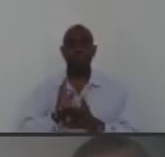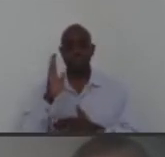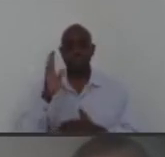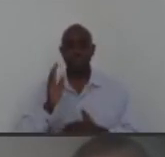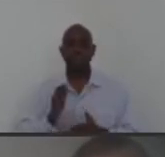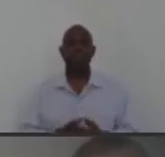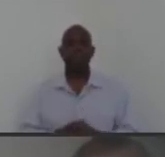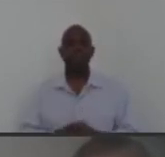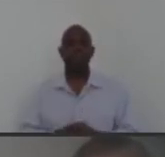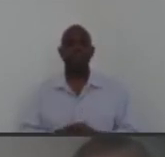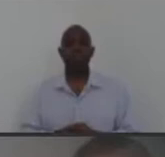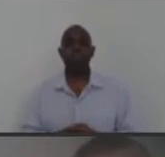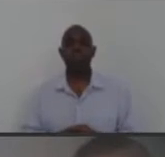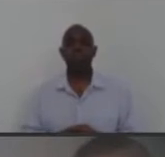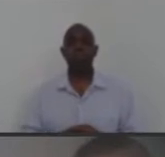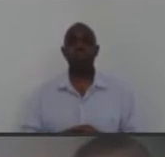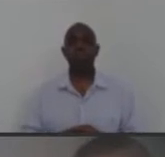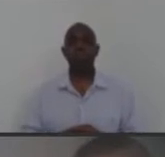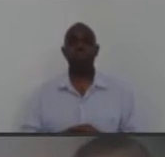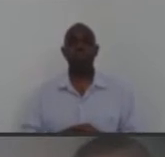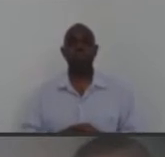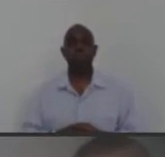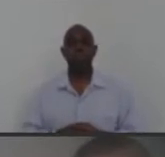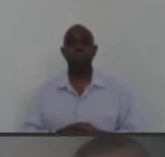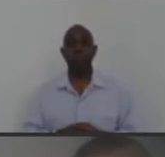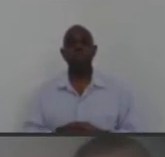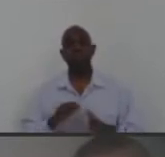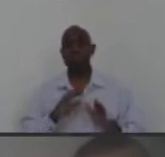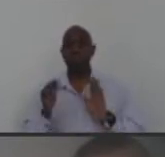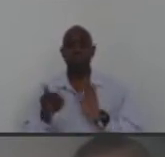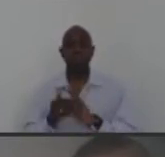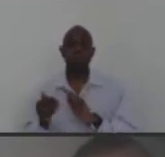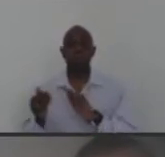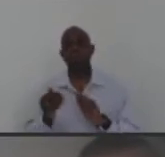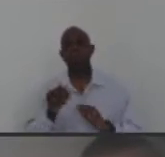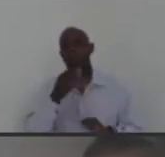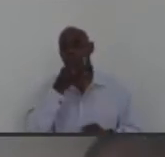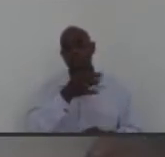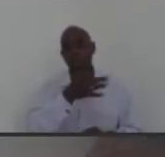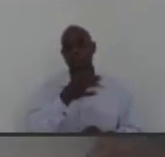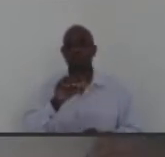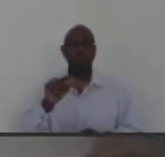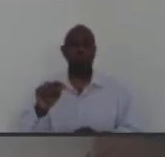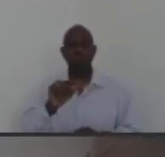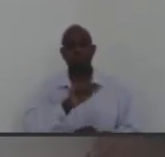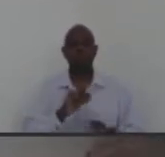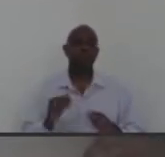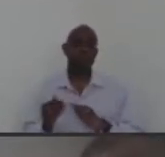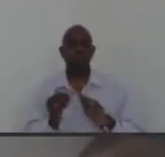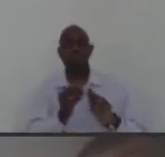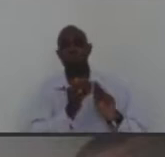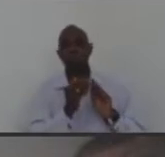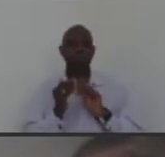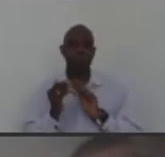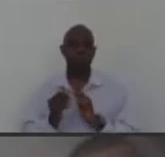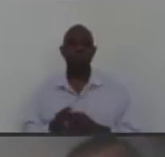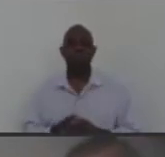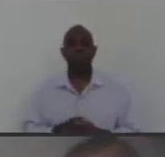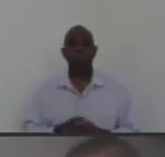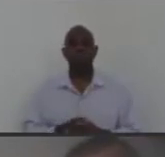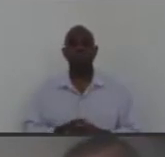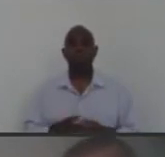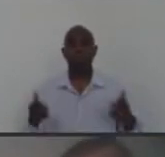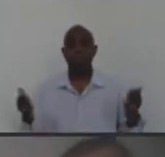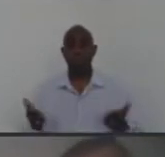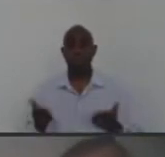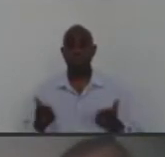com pareceres favoráveis. Sendo assim, os pareceres são favoráveis à apresentação do projeto de lei. Coloco em discussão o projeto de